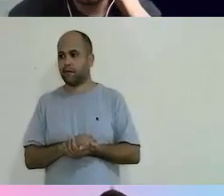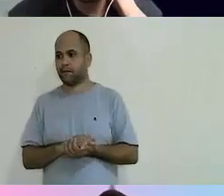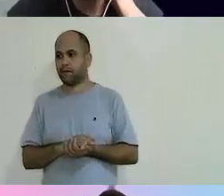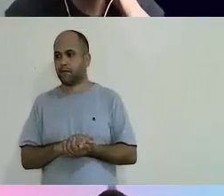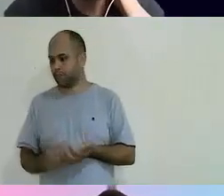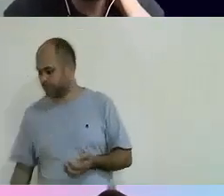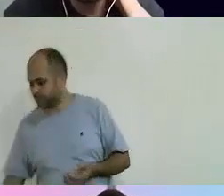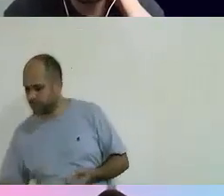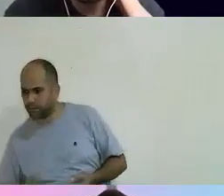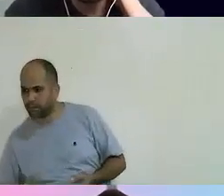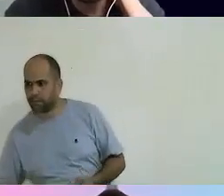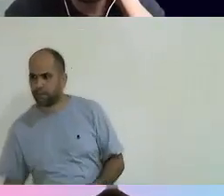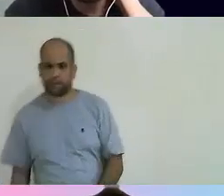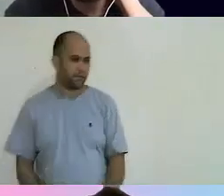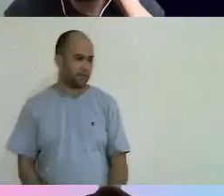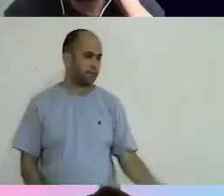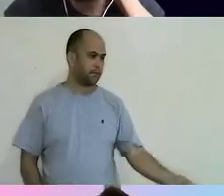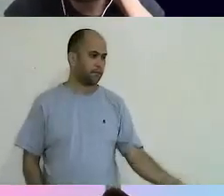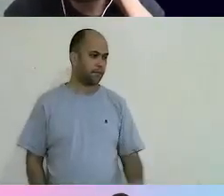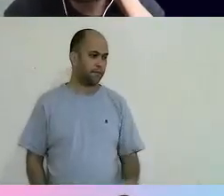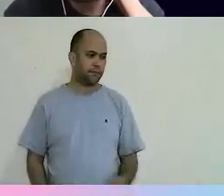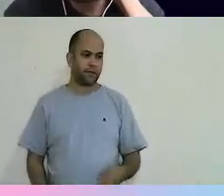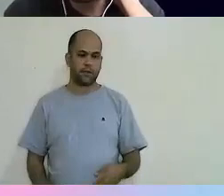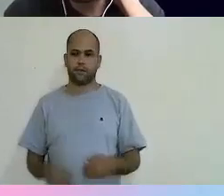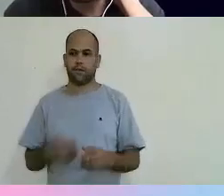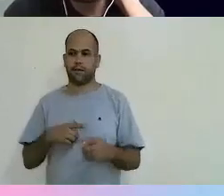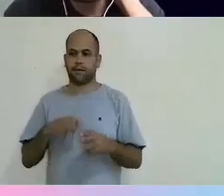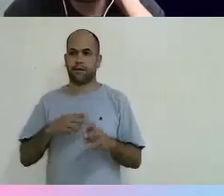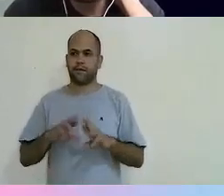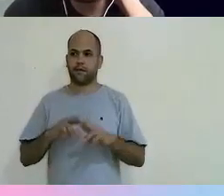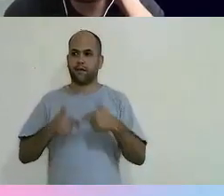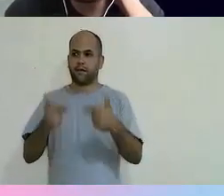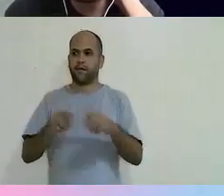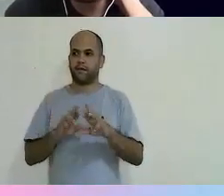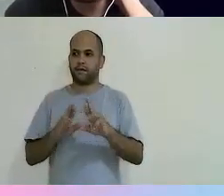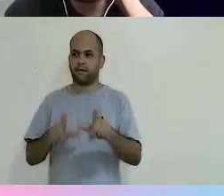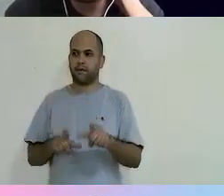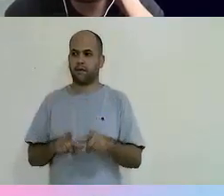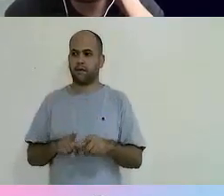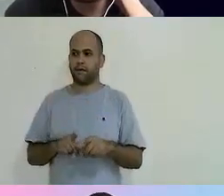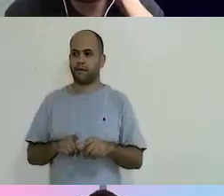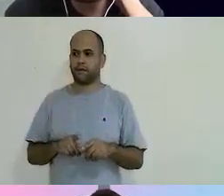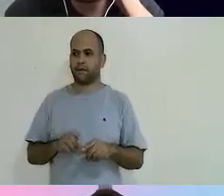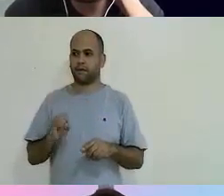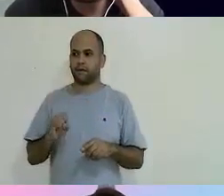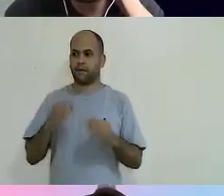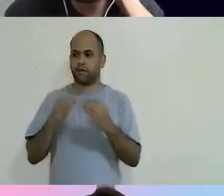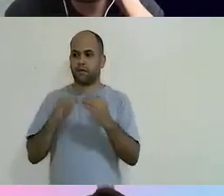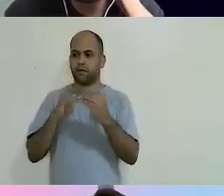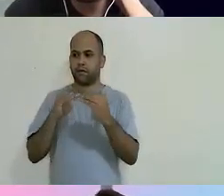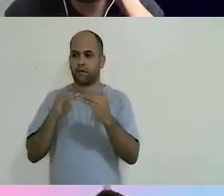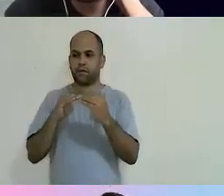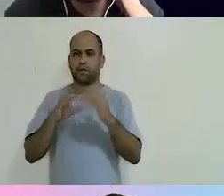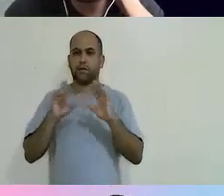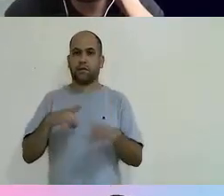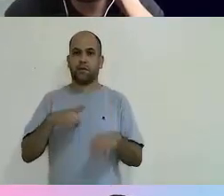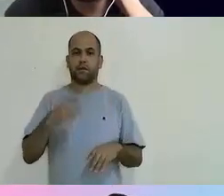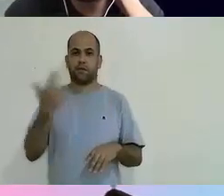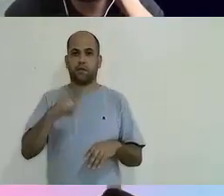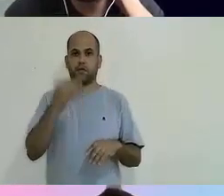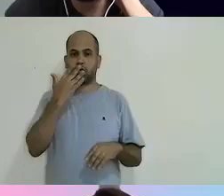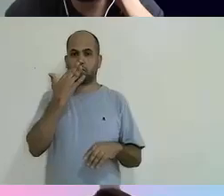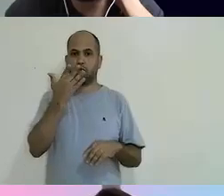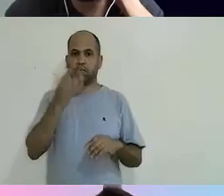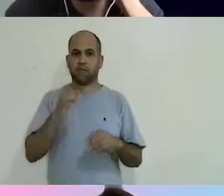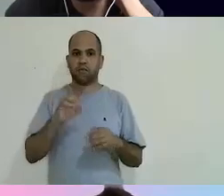que criatividade é fazer de uma forma diferente, né? Sim, eu concordo, mas existe um outro tipo de